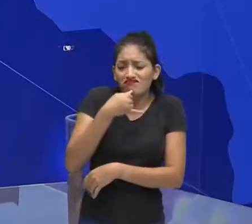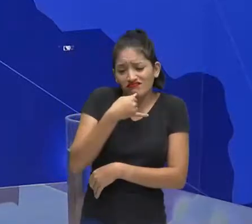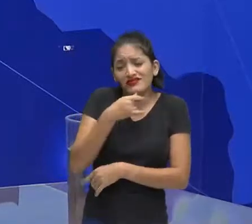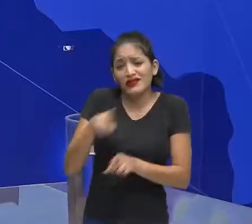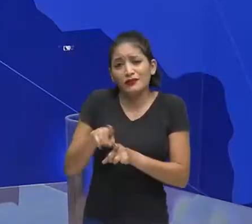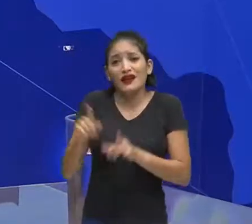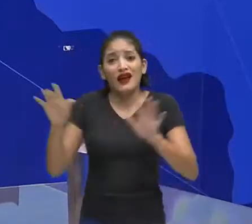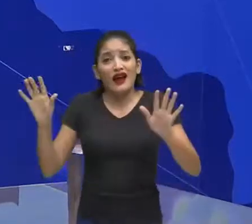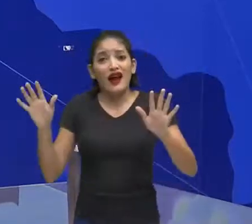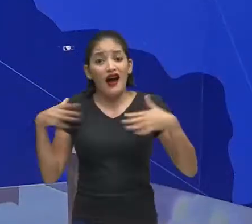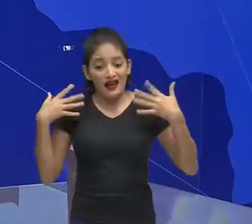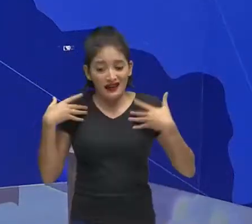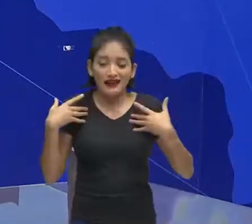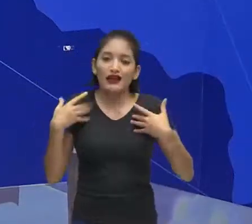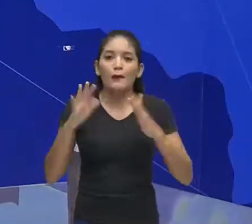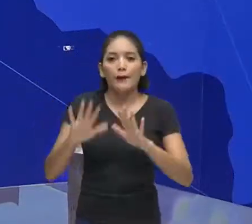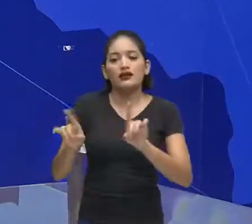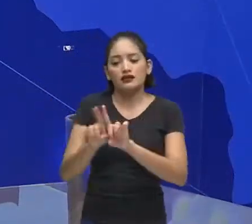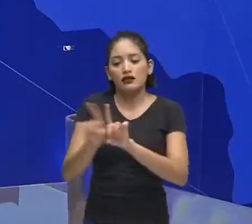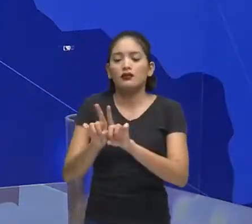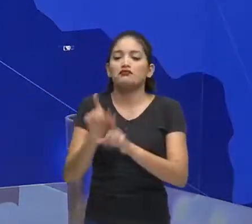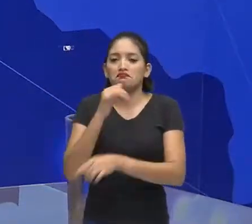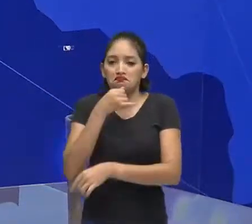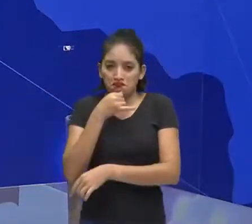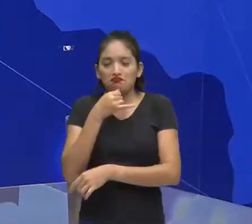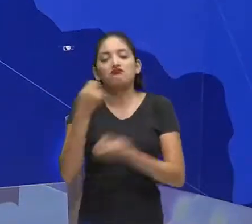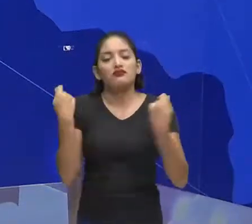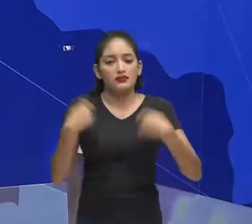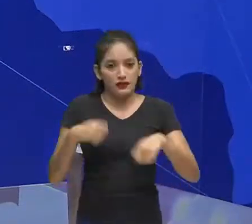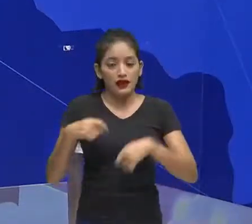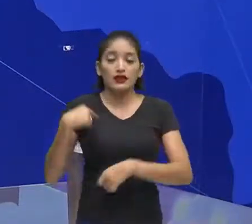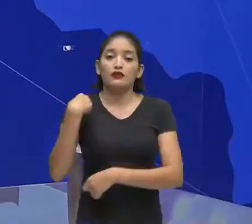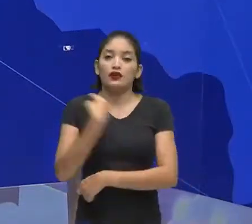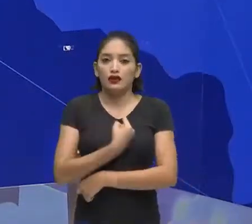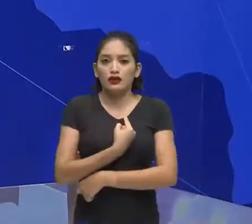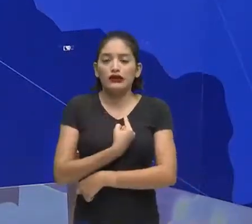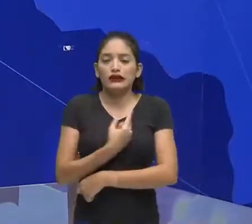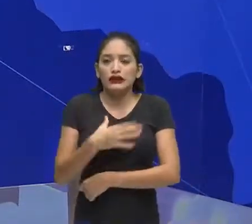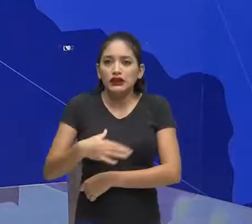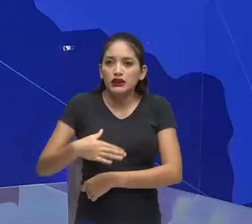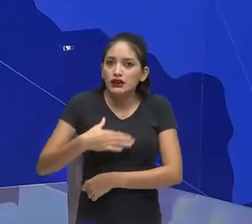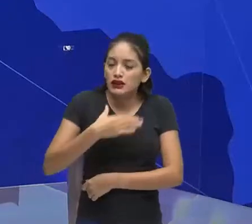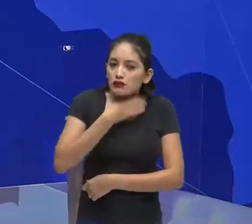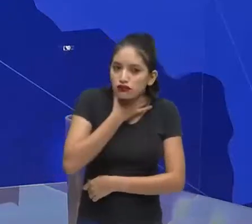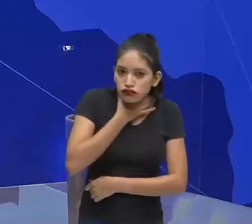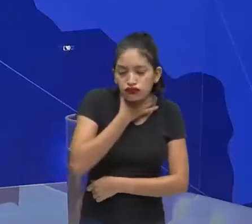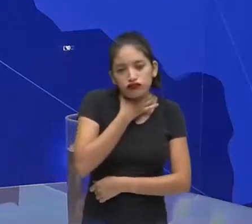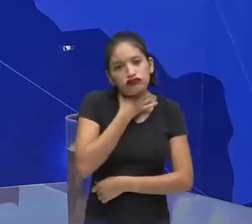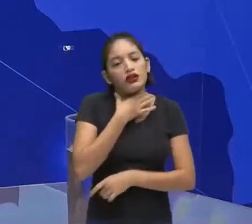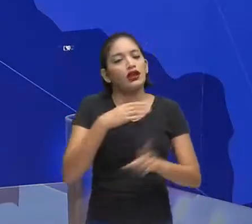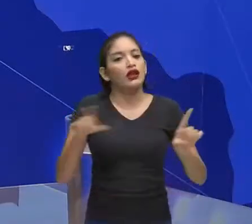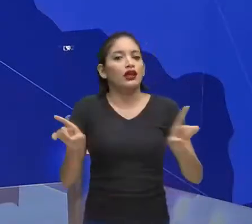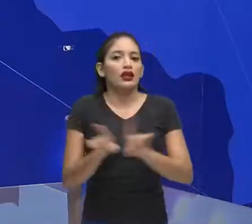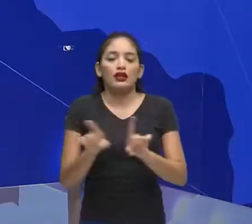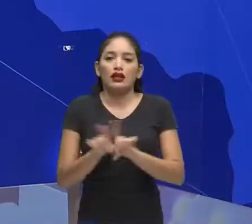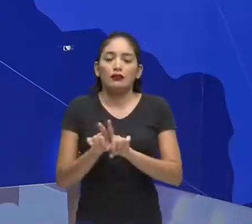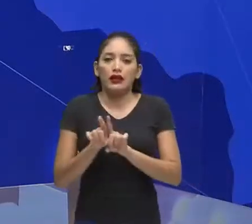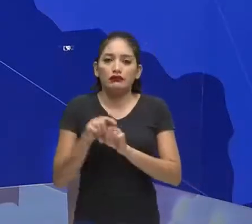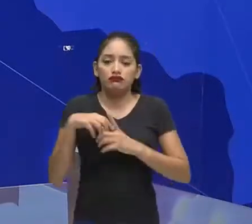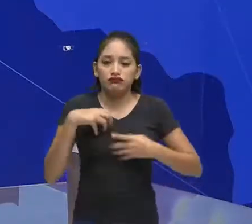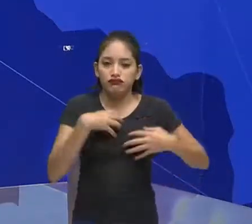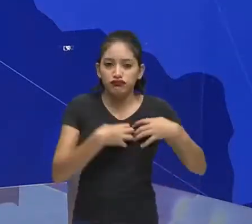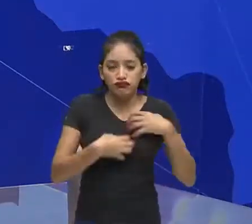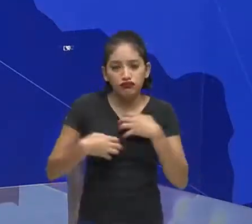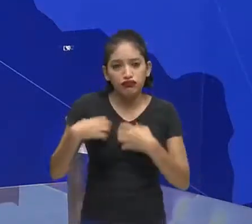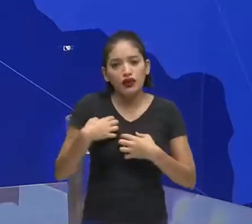gostoso, mas falar das tristezas também é necessário, para que a gente não se sufoque, para que a gente não se enche. Eu costumo fazer